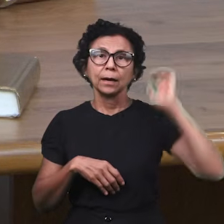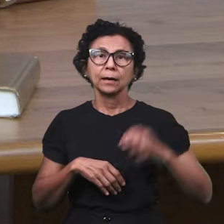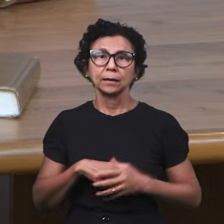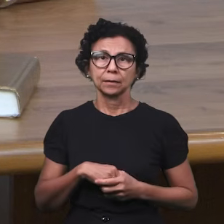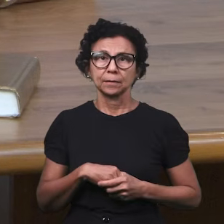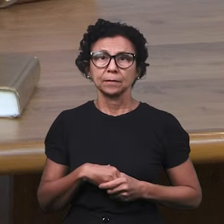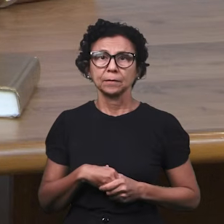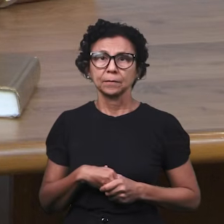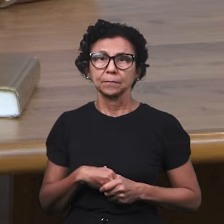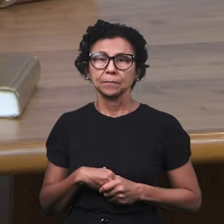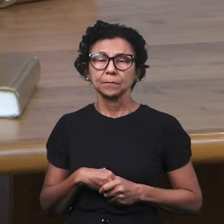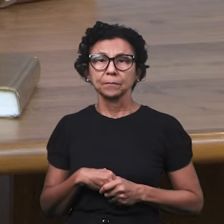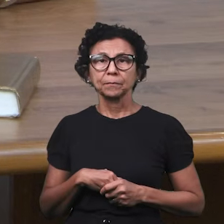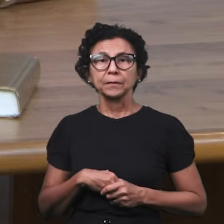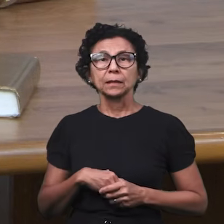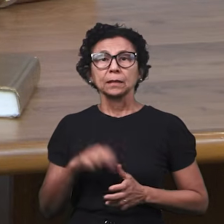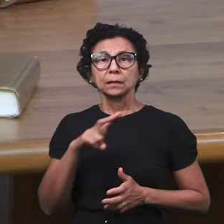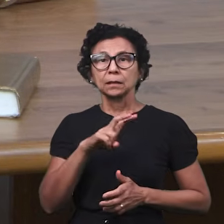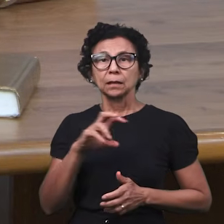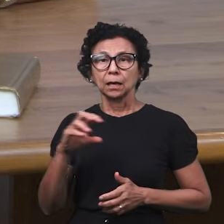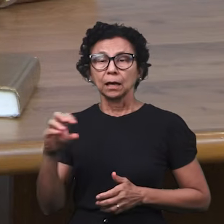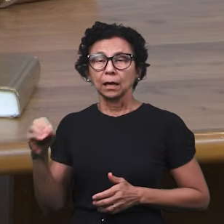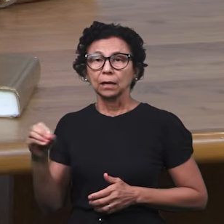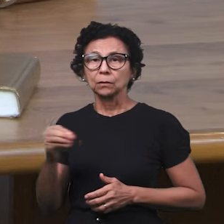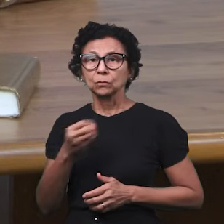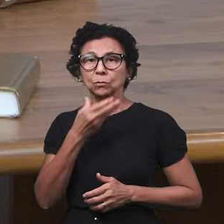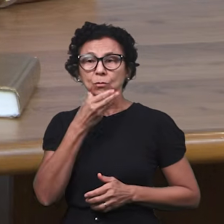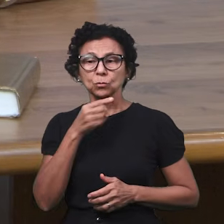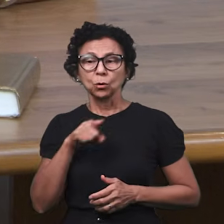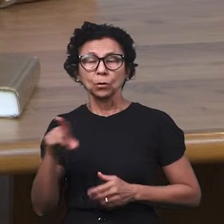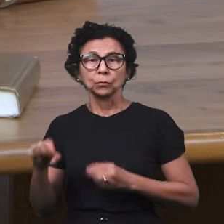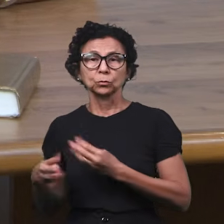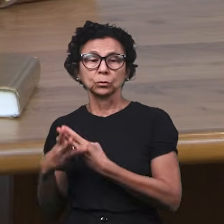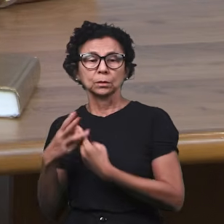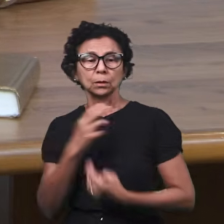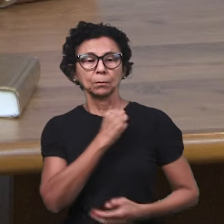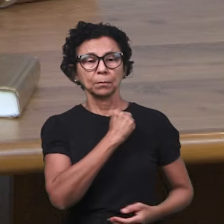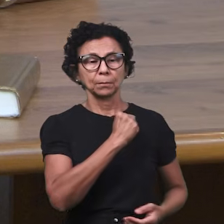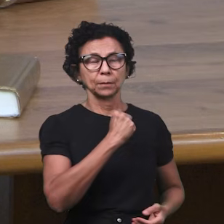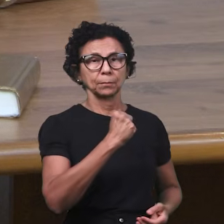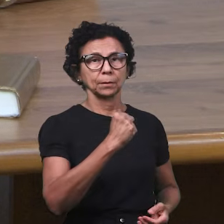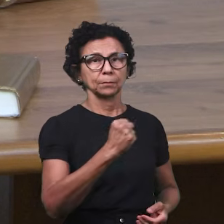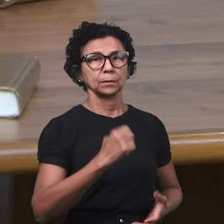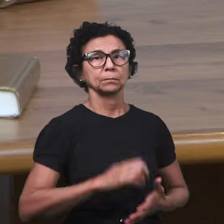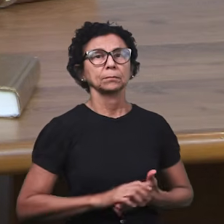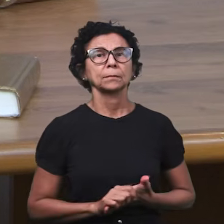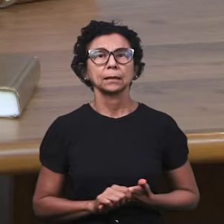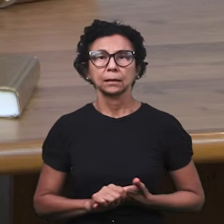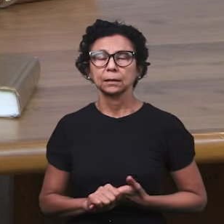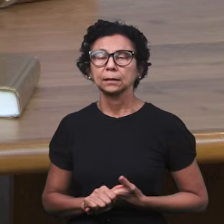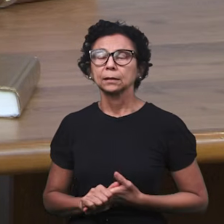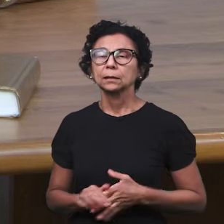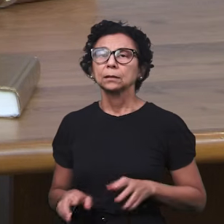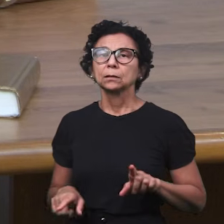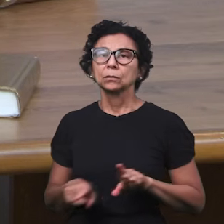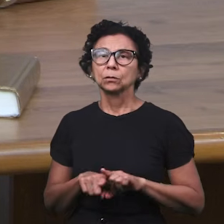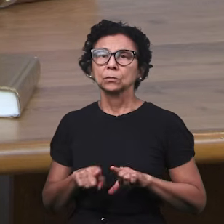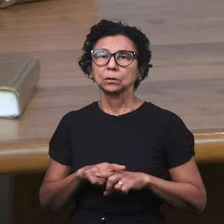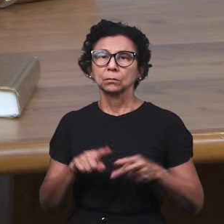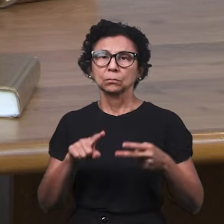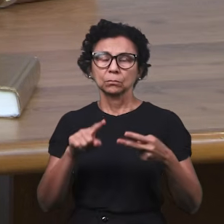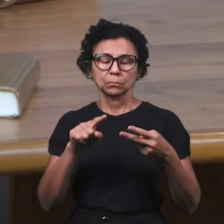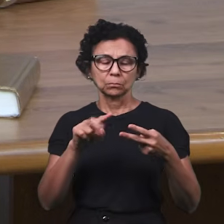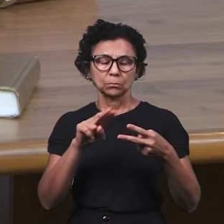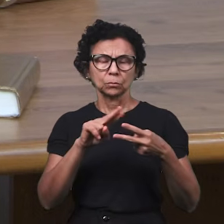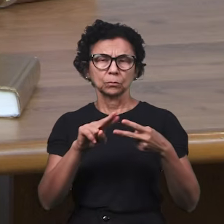os judeus 500 homens, como também a Parsandata, e a Dalfon, e a